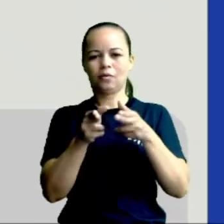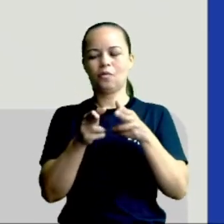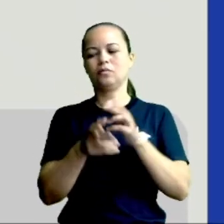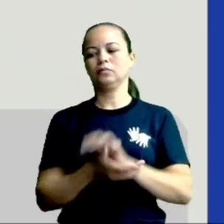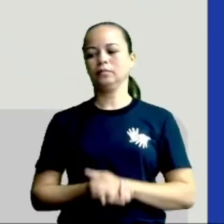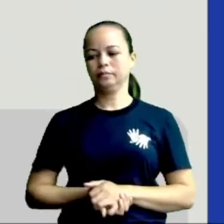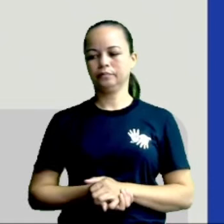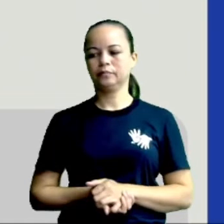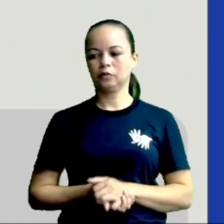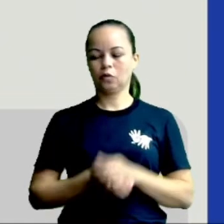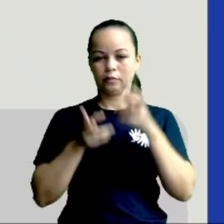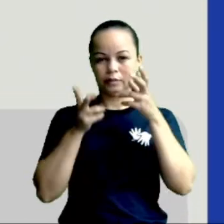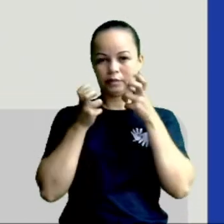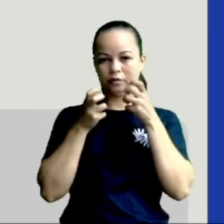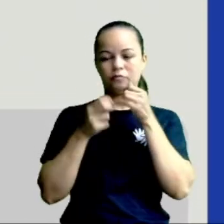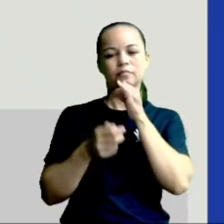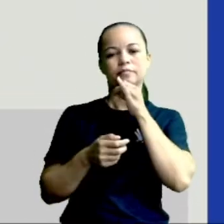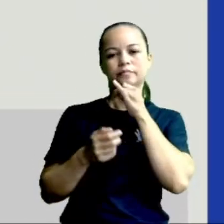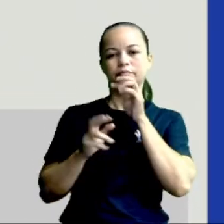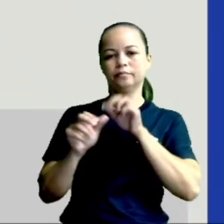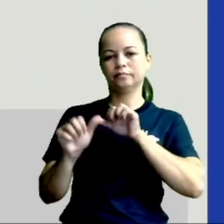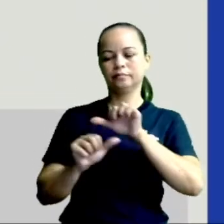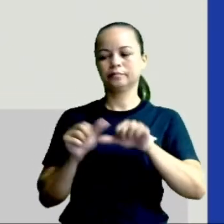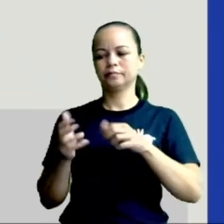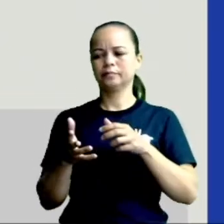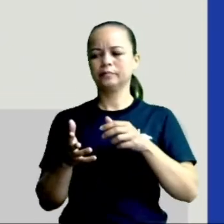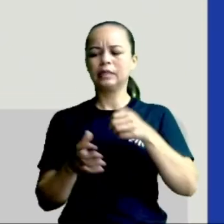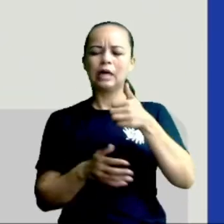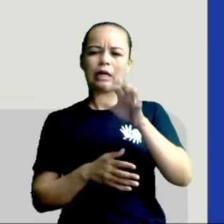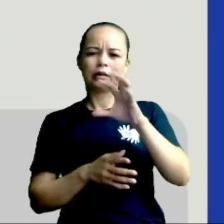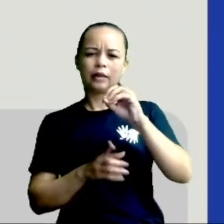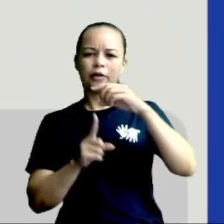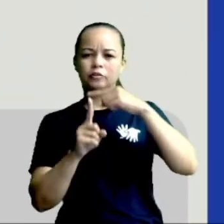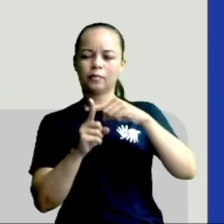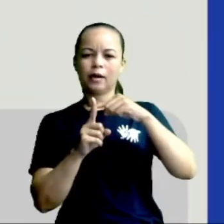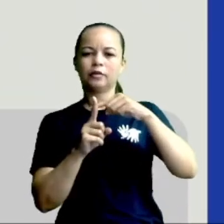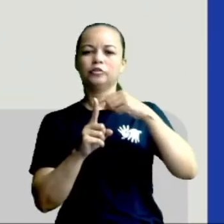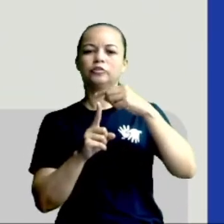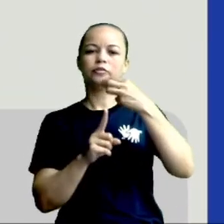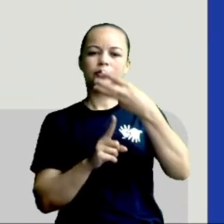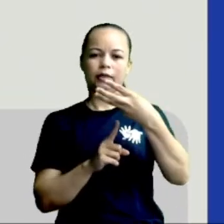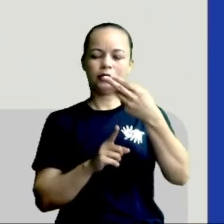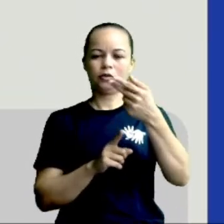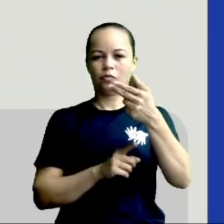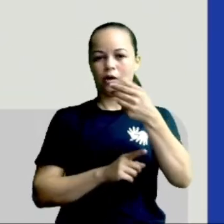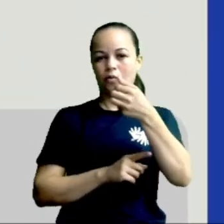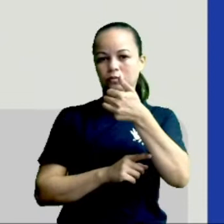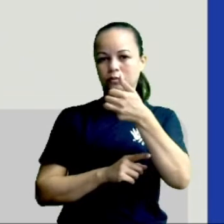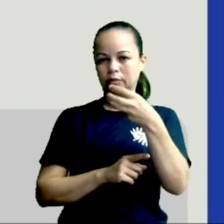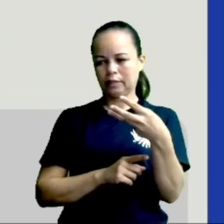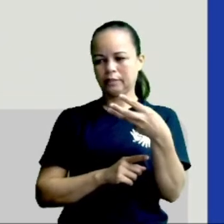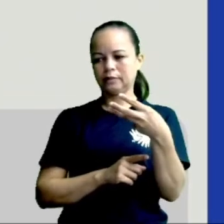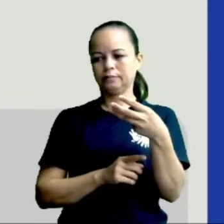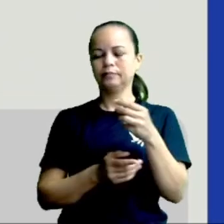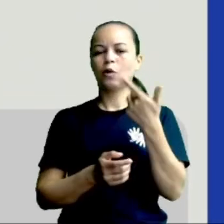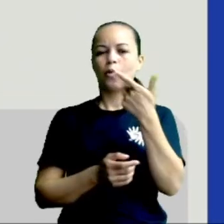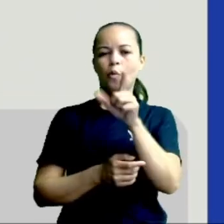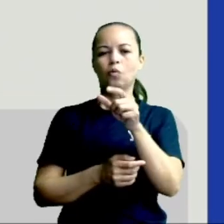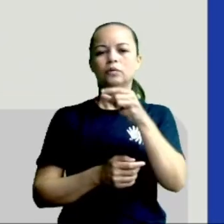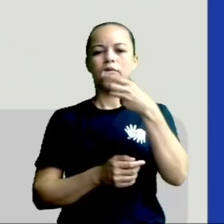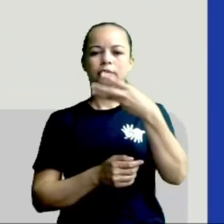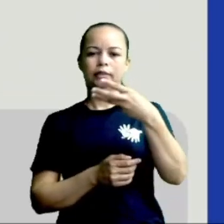Observe o exemplo que eu trago deixe + 3 = 13 tá e o outro